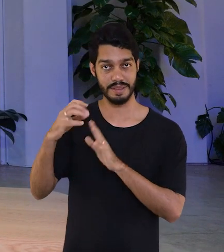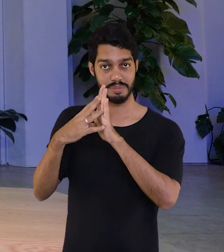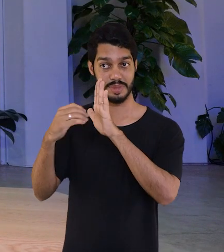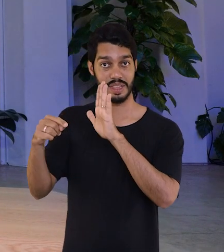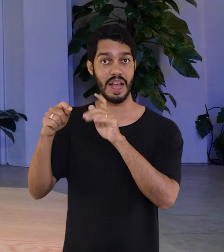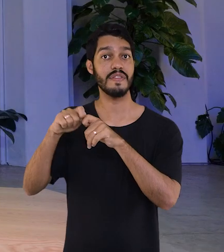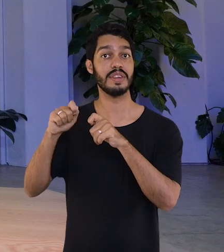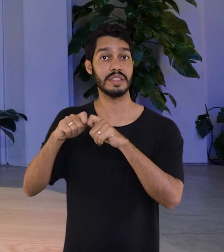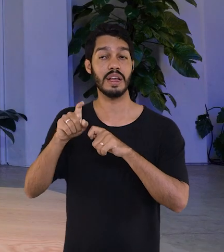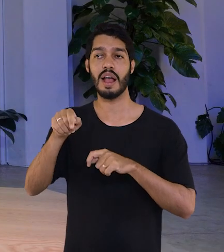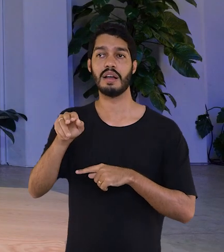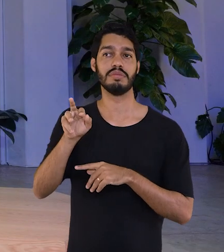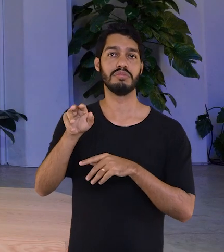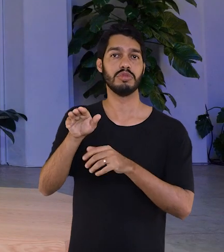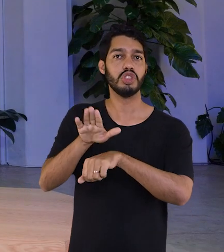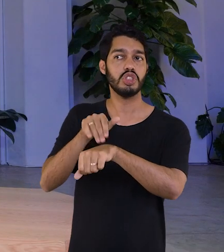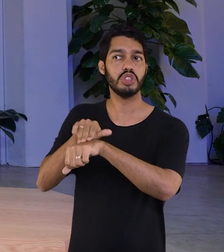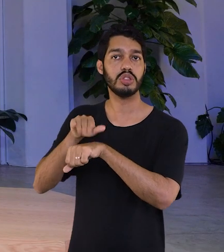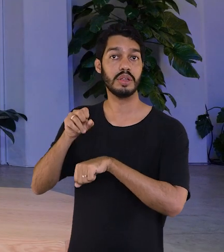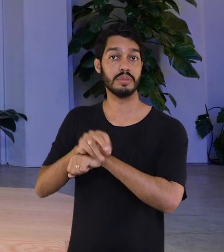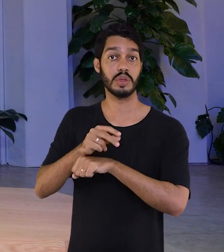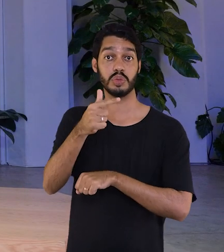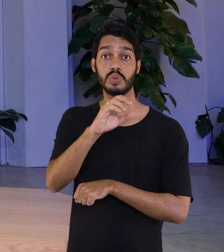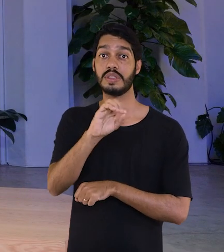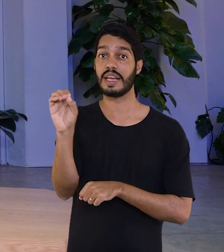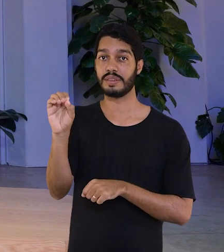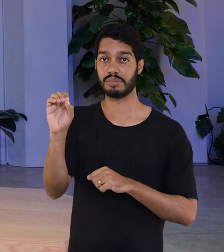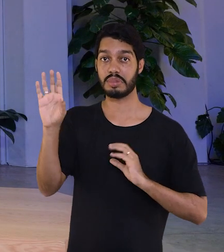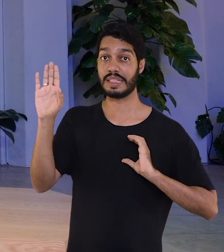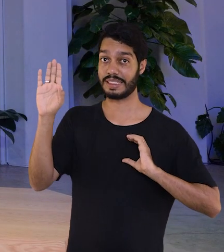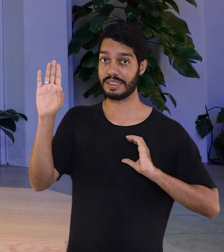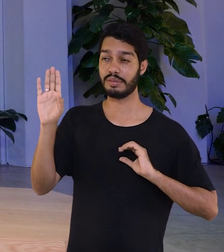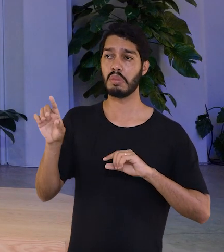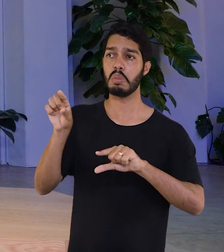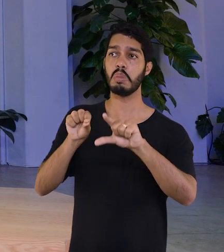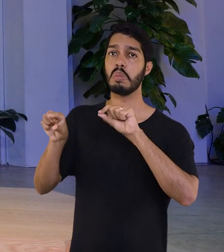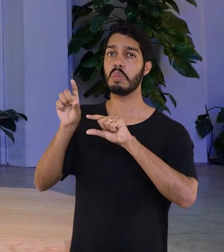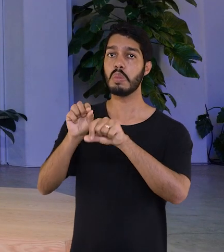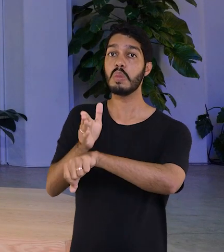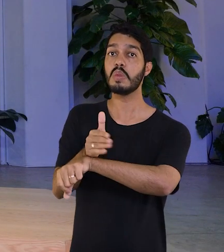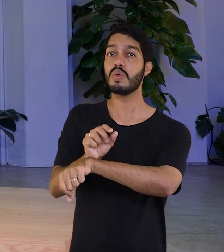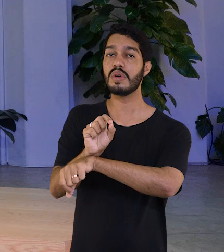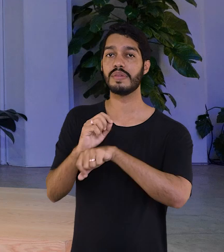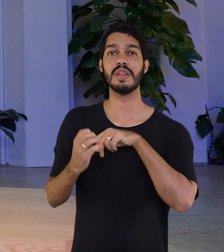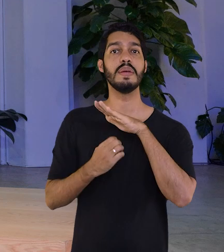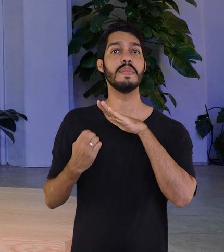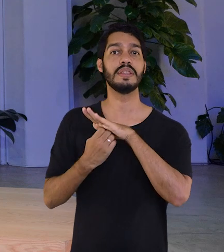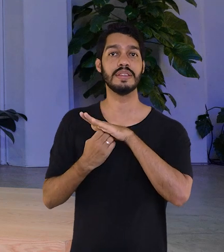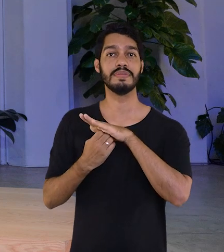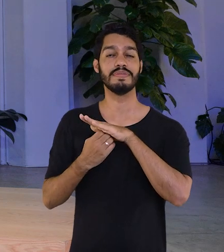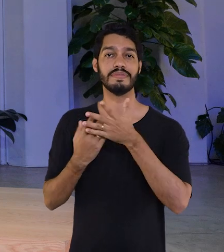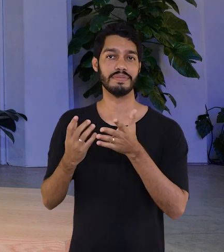uma inteligência artificial de um modelo para fazer o recrutamento de, 200 candidatos. E aí o que aconteceu nessa